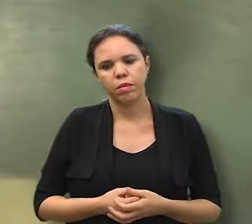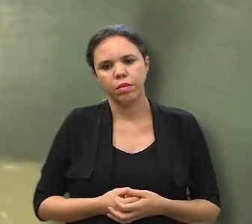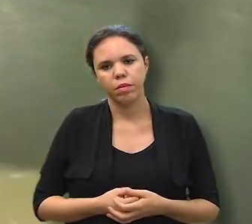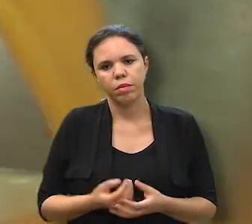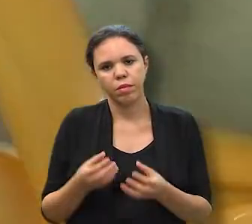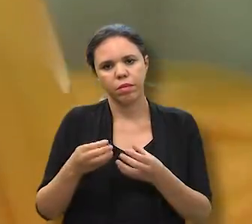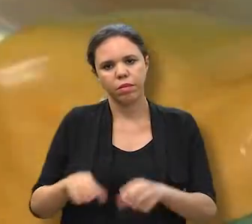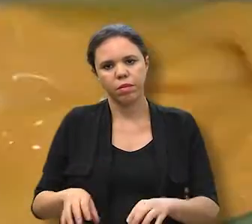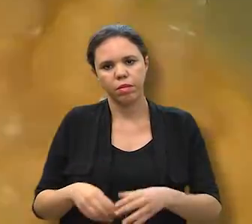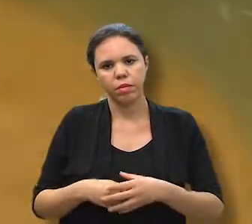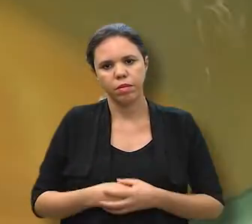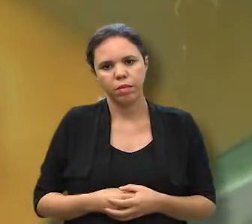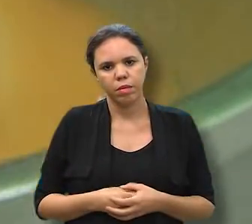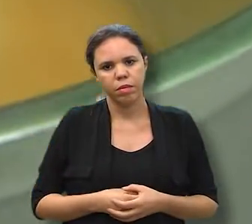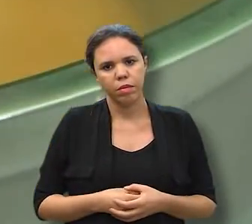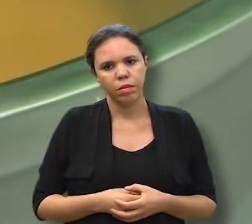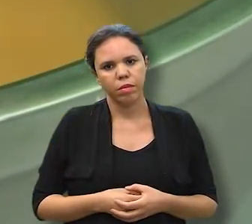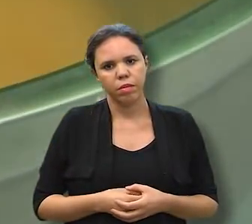os ovos